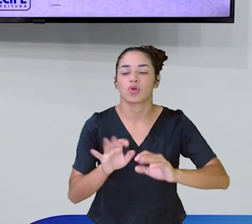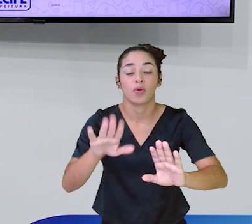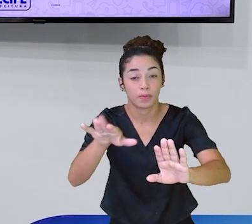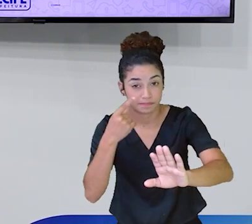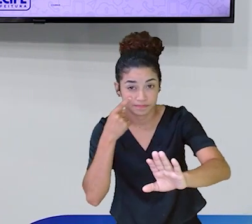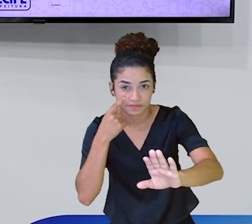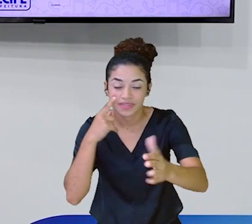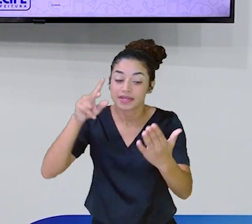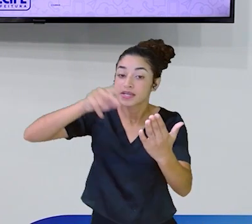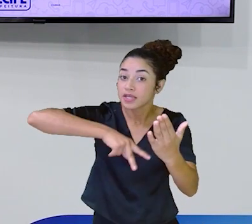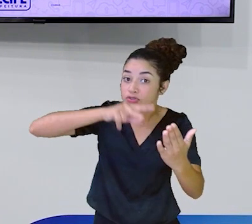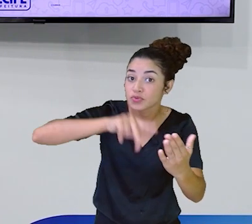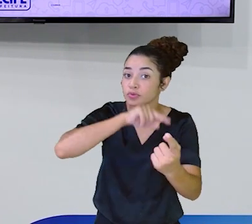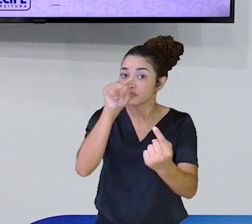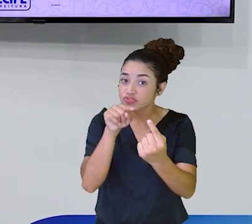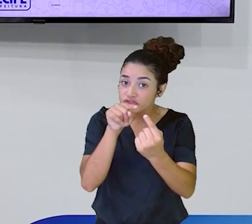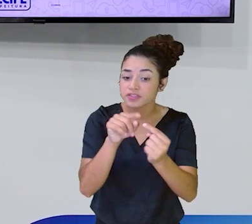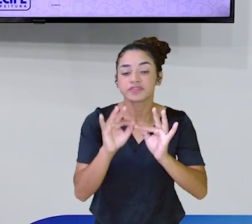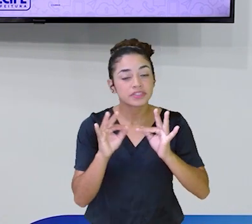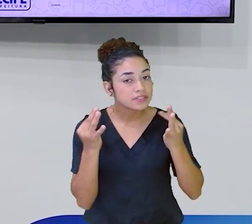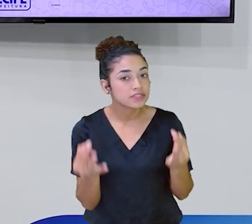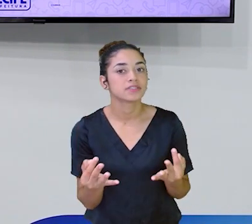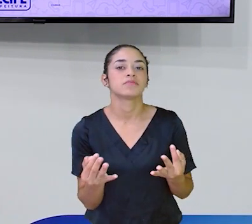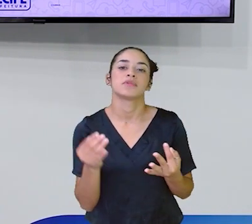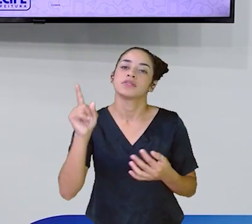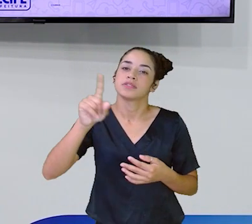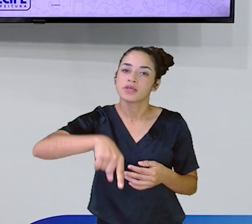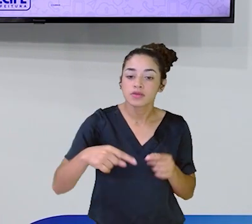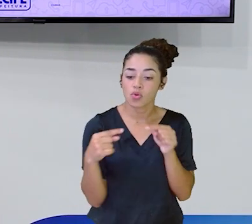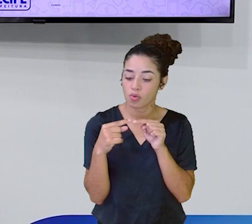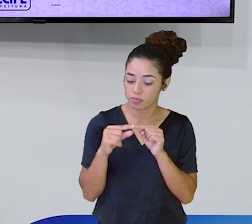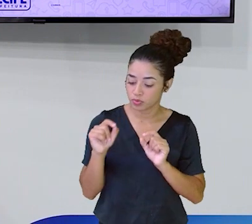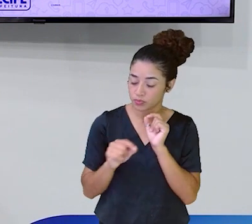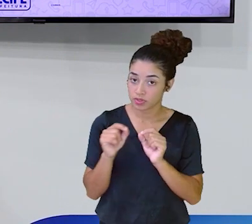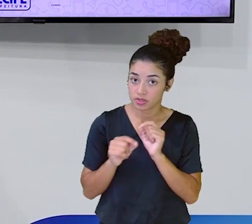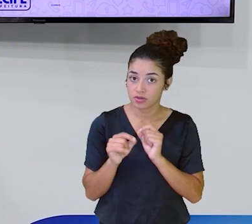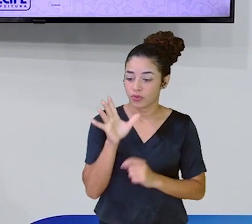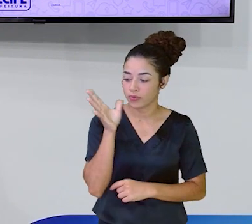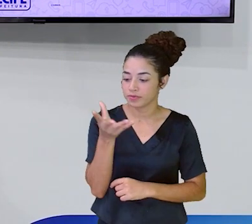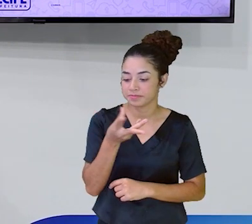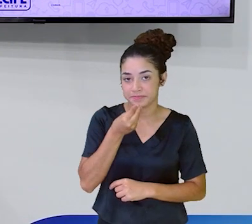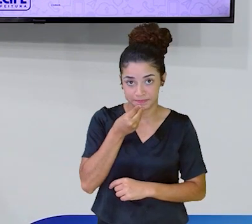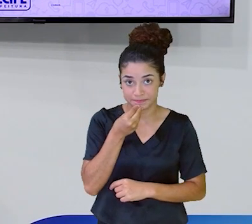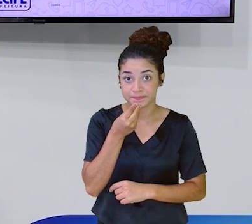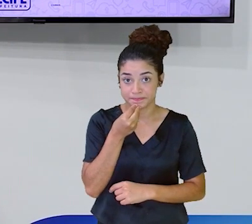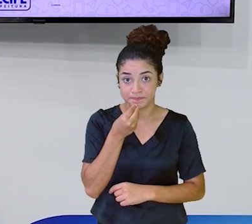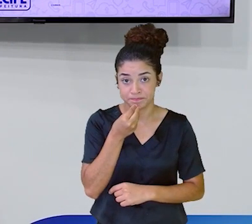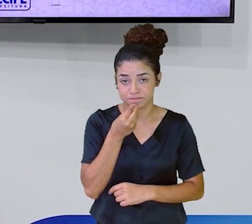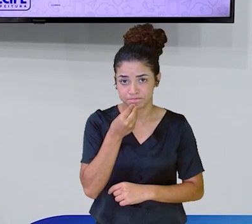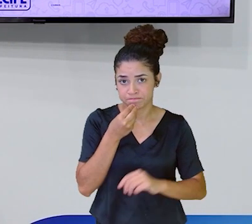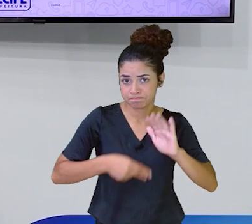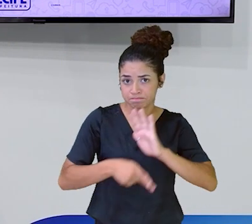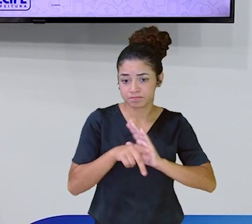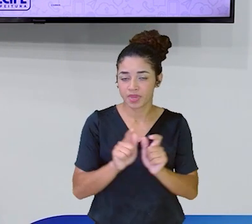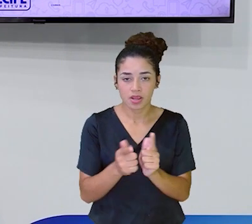gente, leitura objetiva e simples, isso tem a ver com o conhecimento aí da